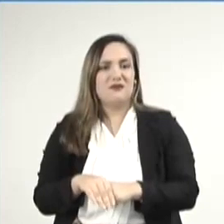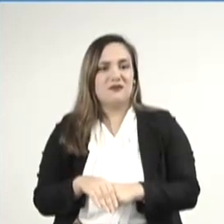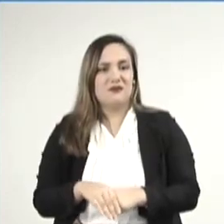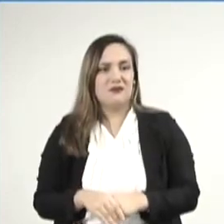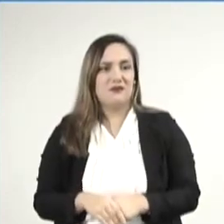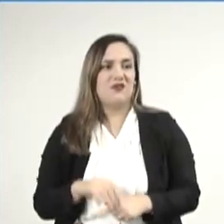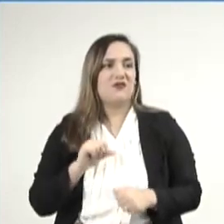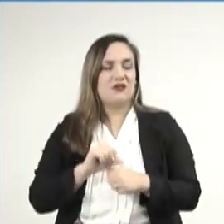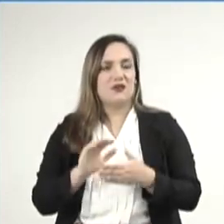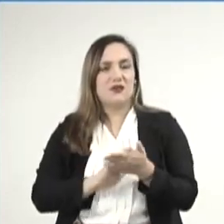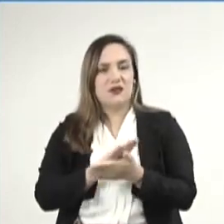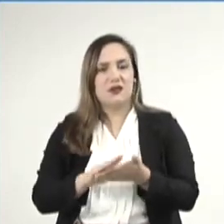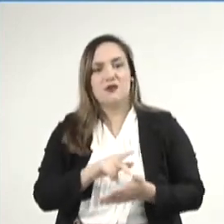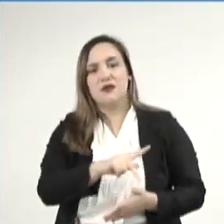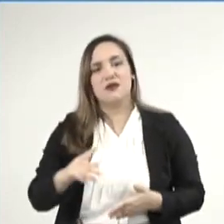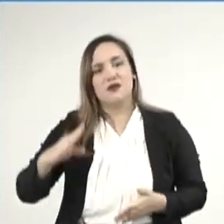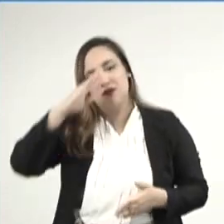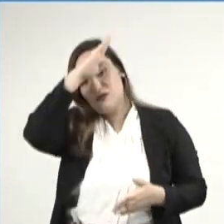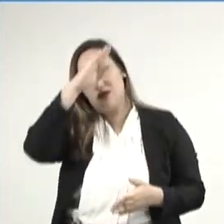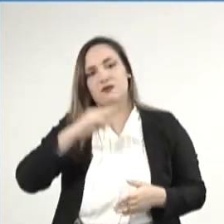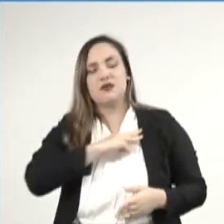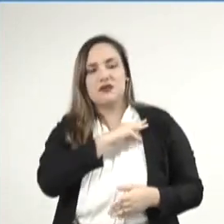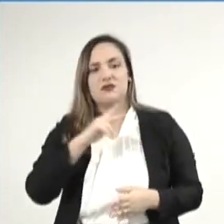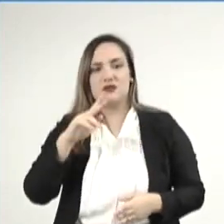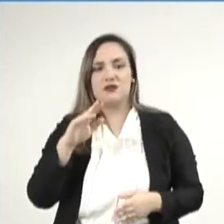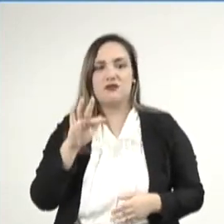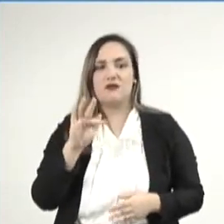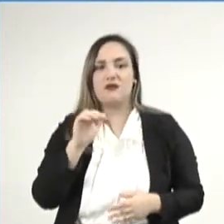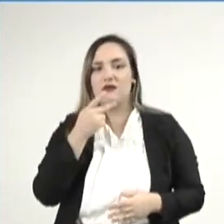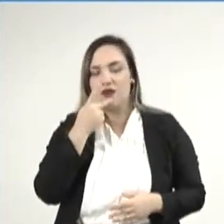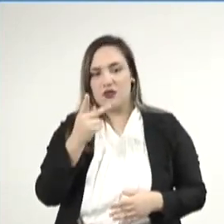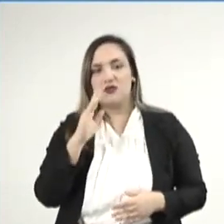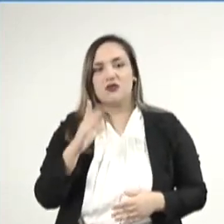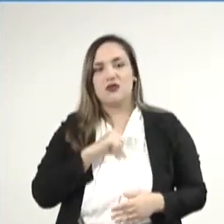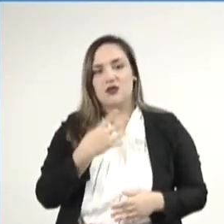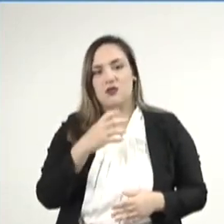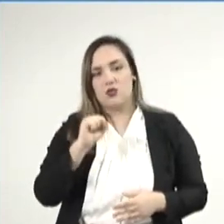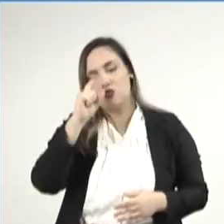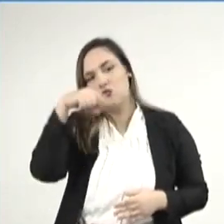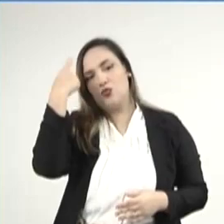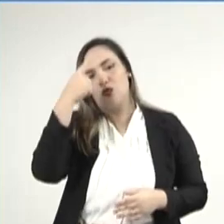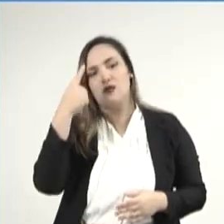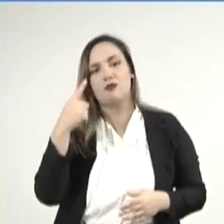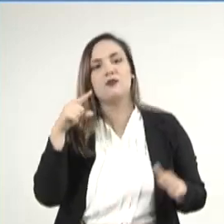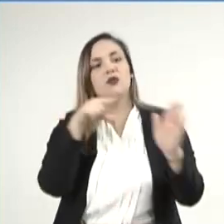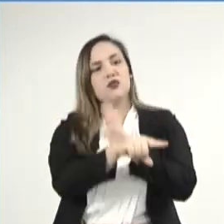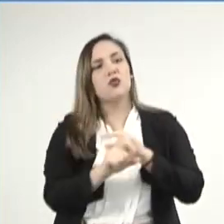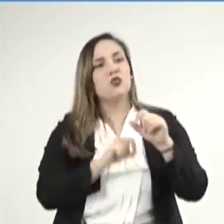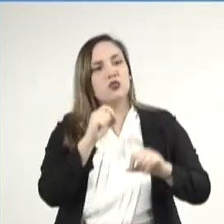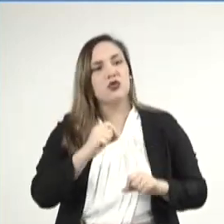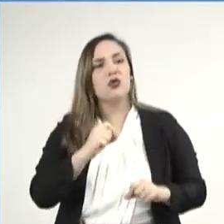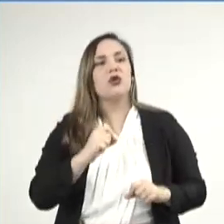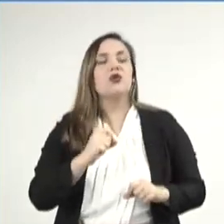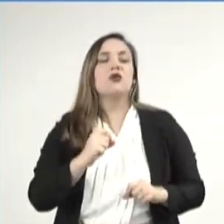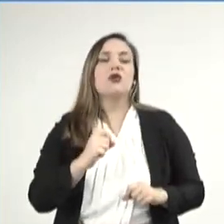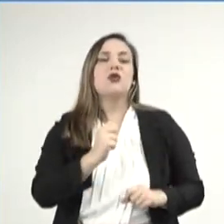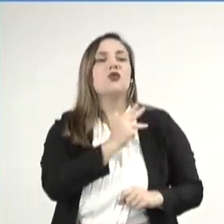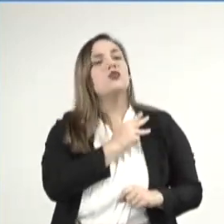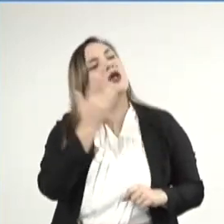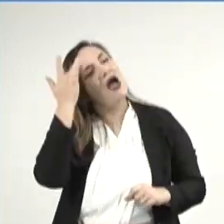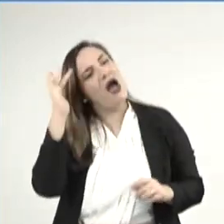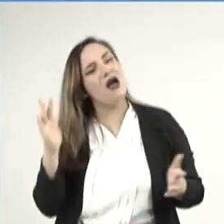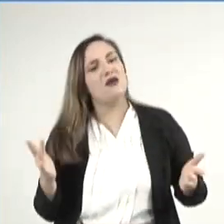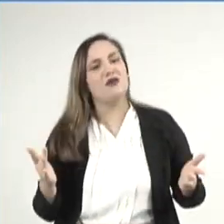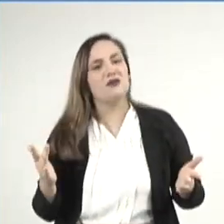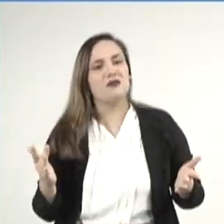então não vai fazer nada com o presidente Bolsonaro. O ministro já falou, deu 48 horas, daqui a pouco dá 48 horas para perguntar o que o Lula está achando disso tudo. Sabe